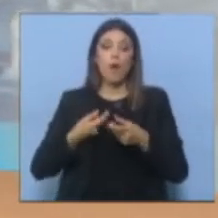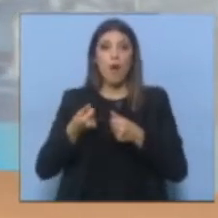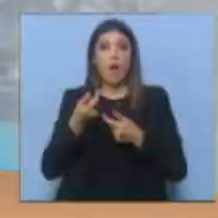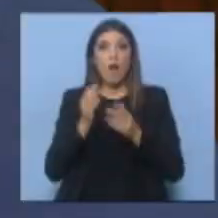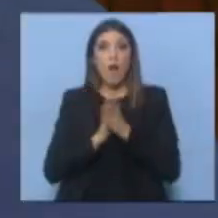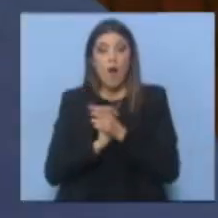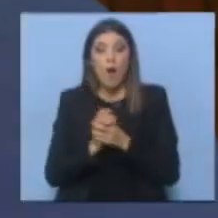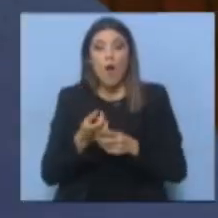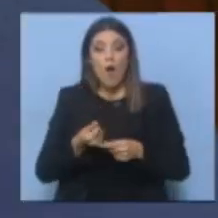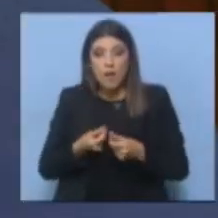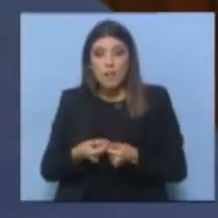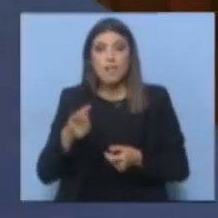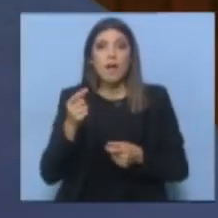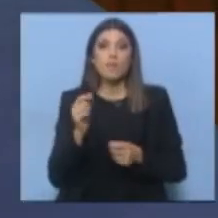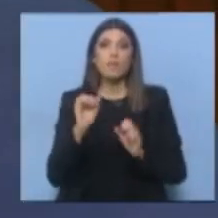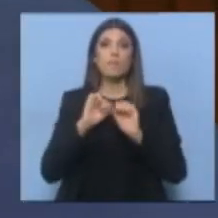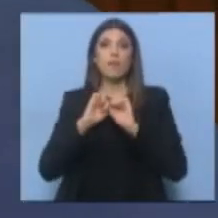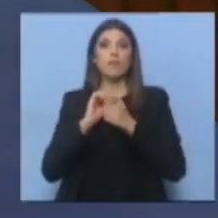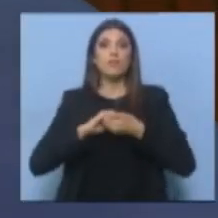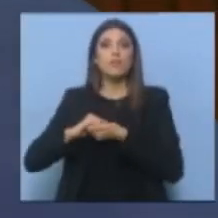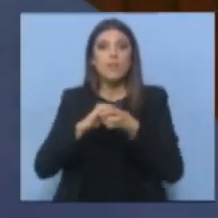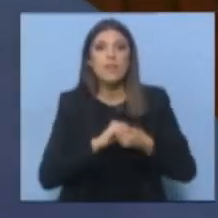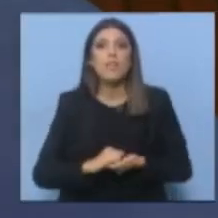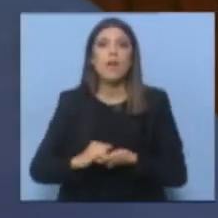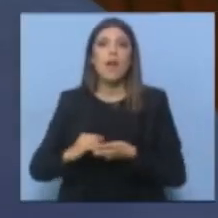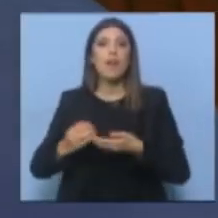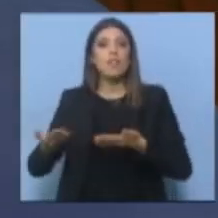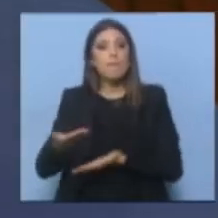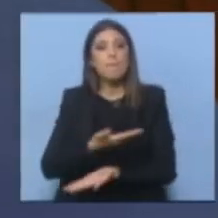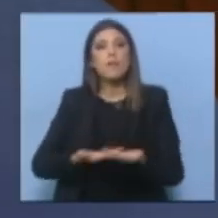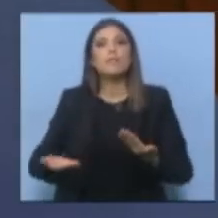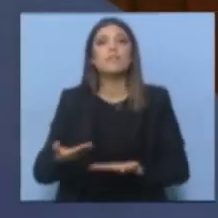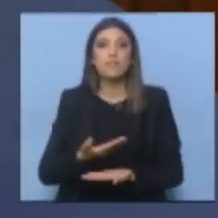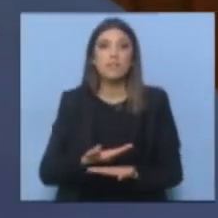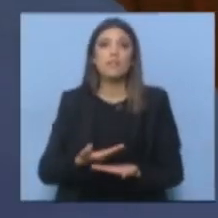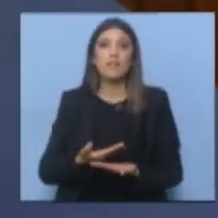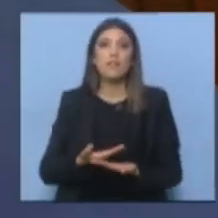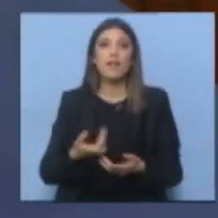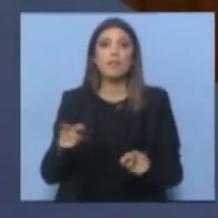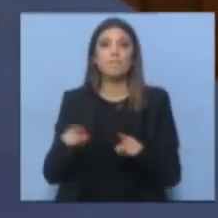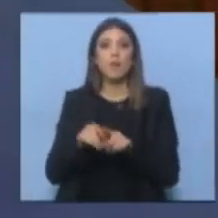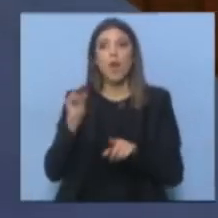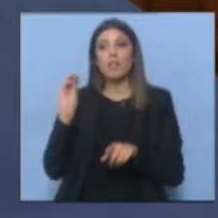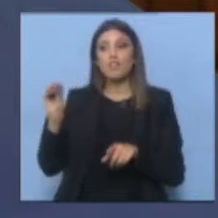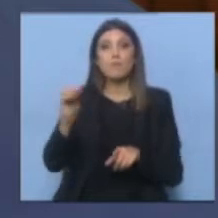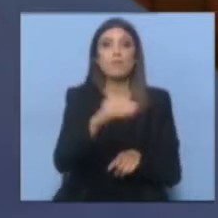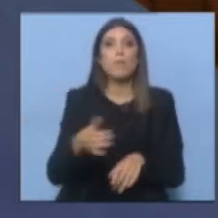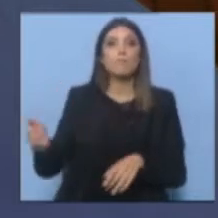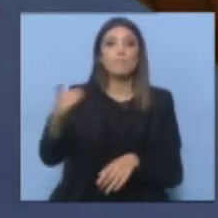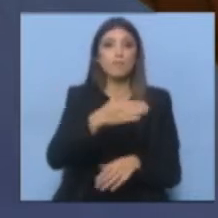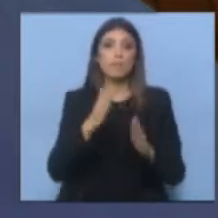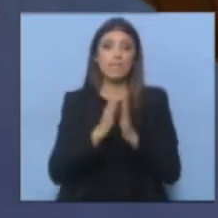de solidariedade, através da partilha, ao fim e ao cabo que os cristãos são chamados, e na